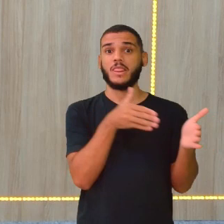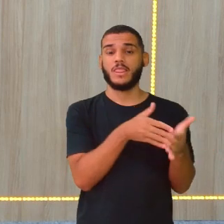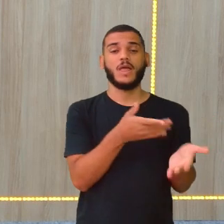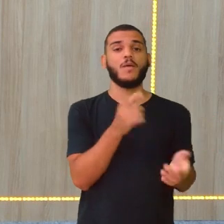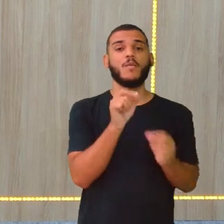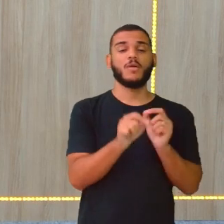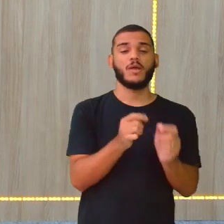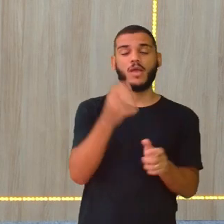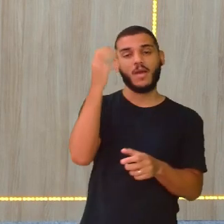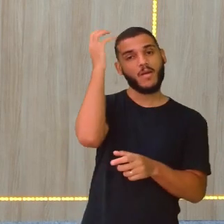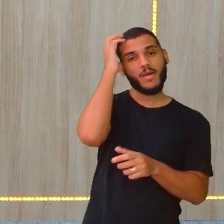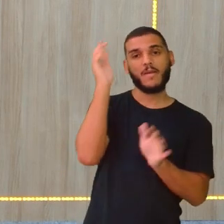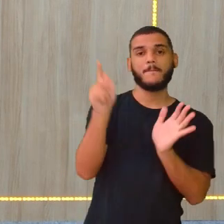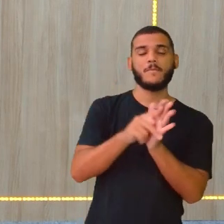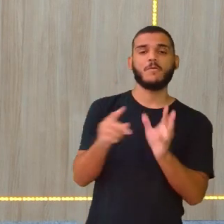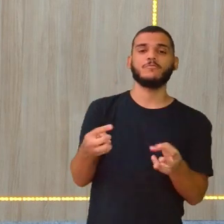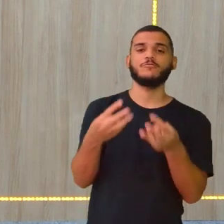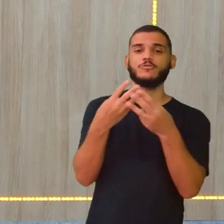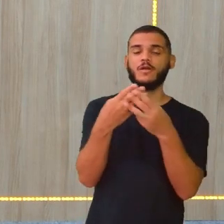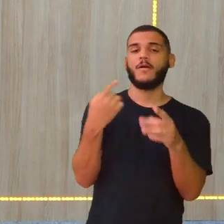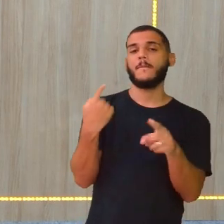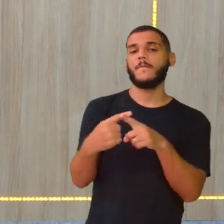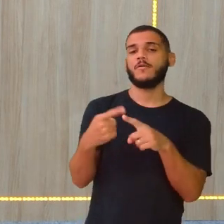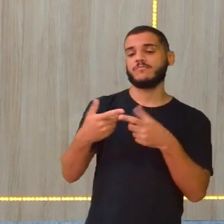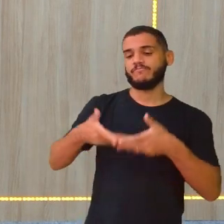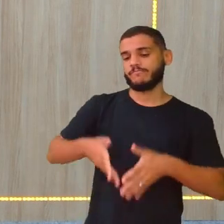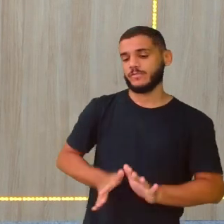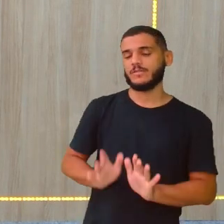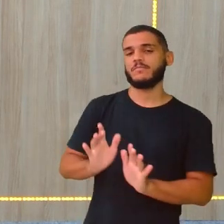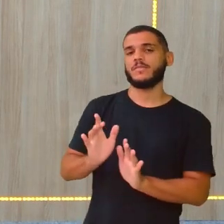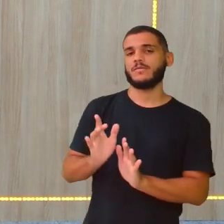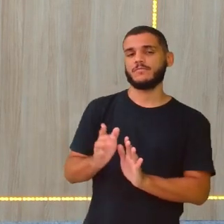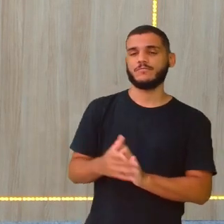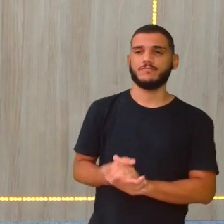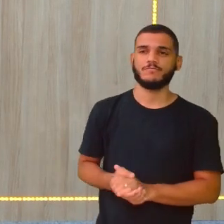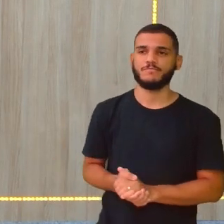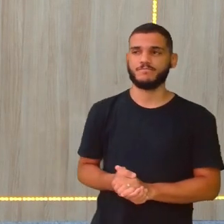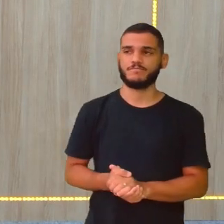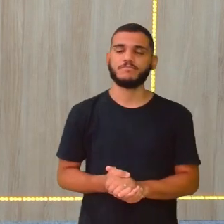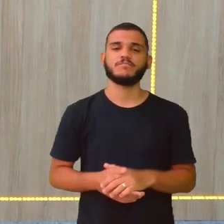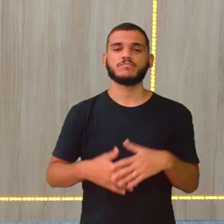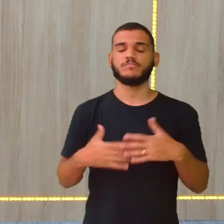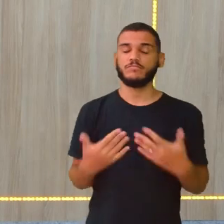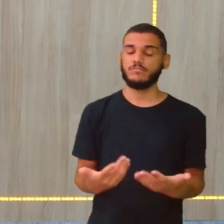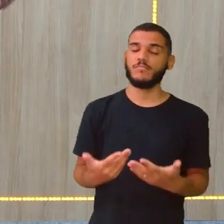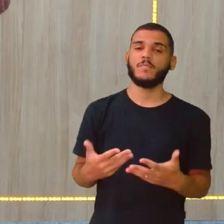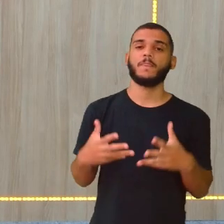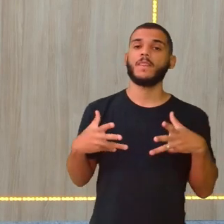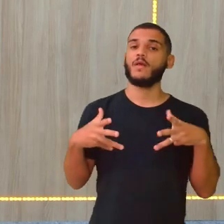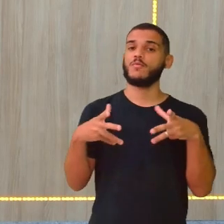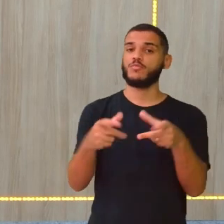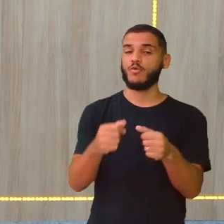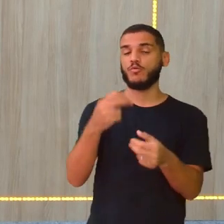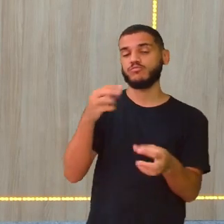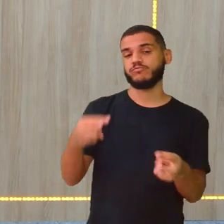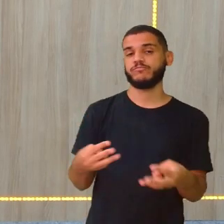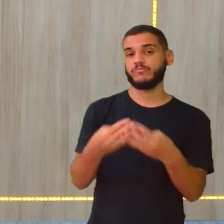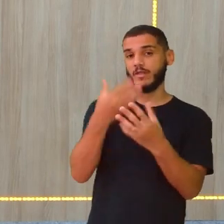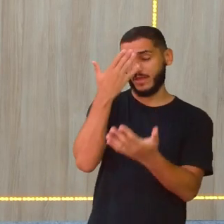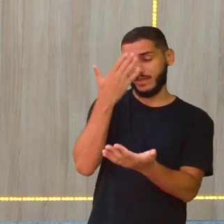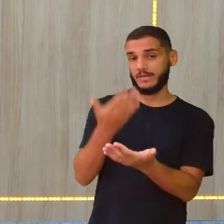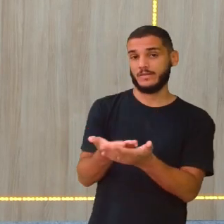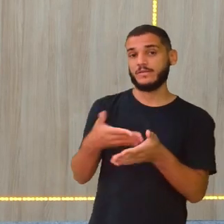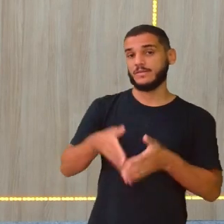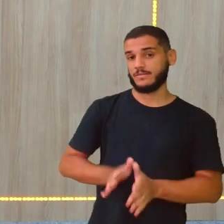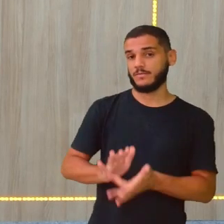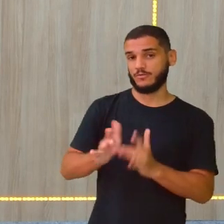o rei dos judeus, não é? O nascimento desse rei. Então, nem todos os judeus acreditam no nascimento